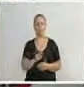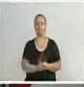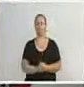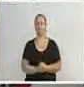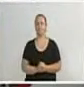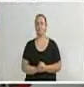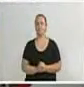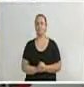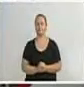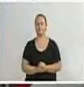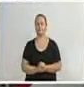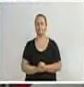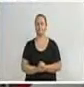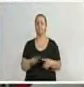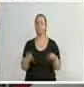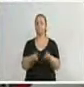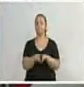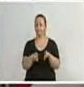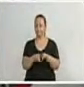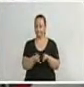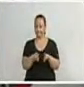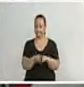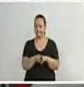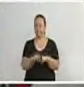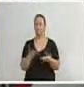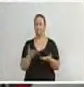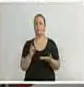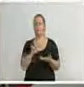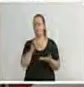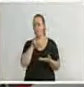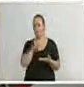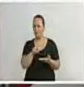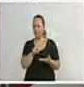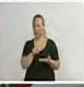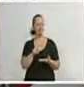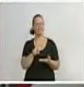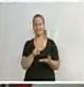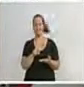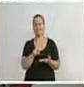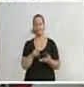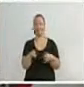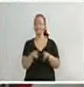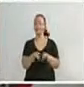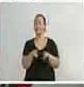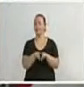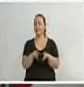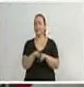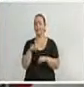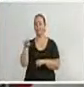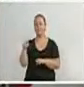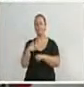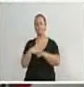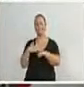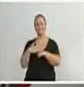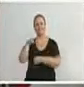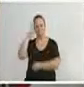E não bastasse isso tudo, o nosso querido comandante nos deixou